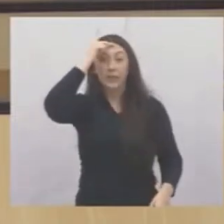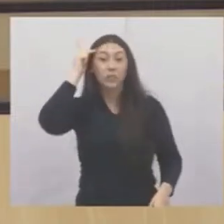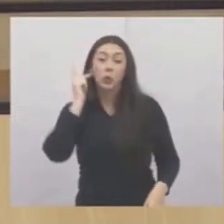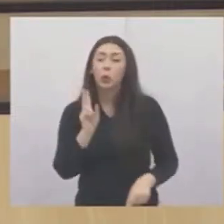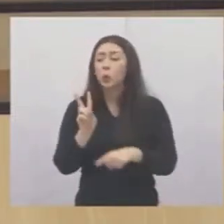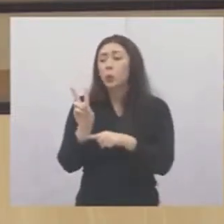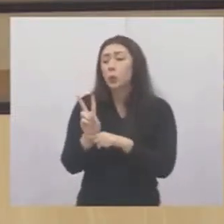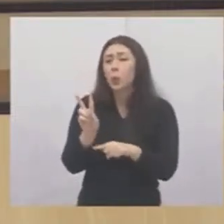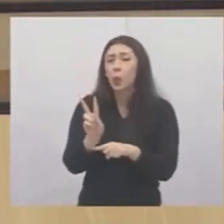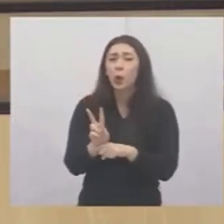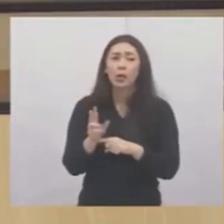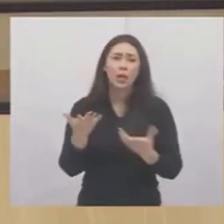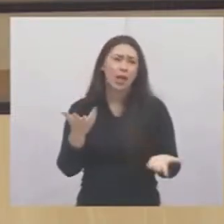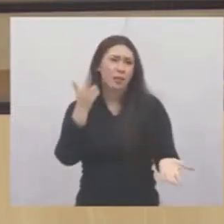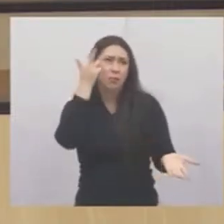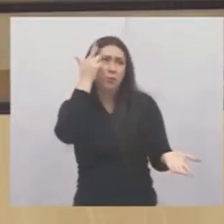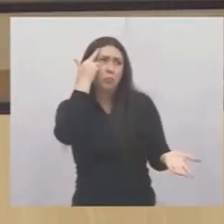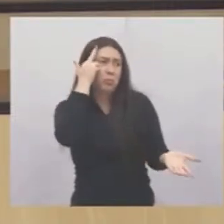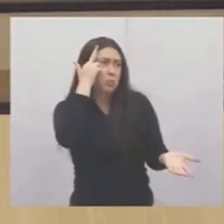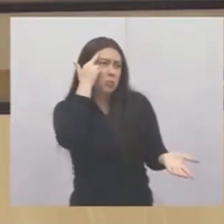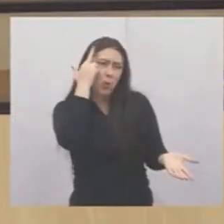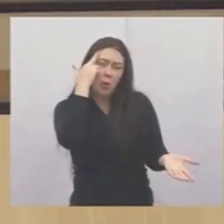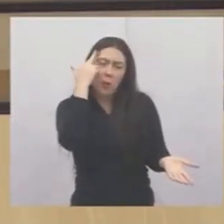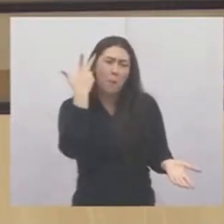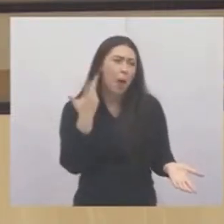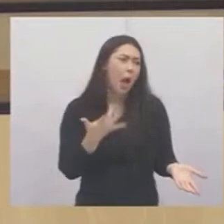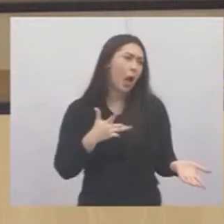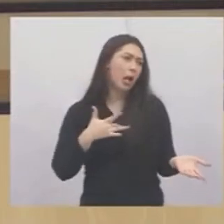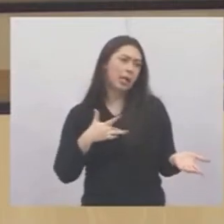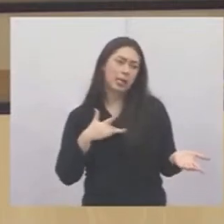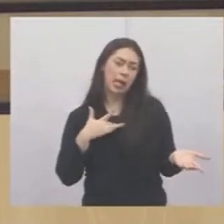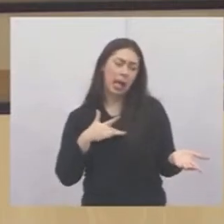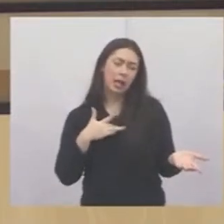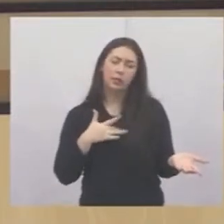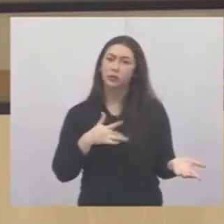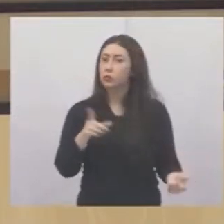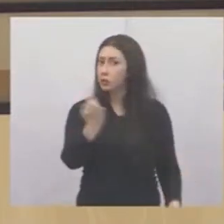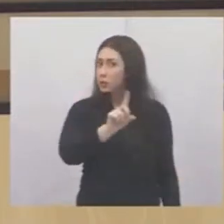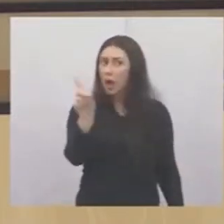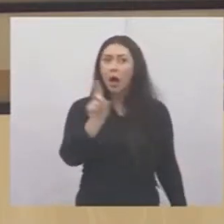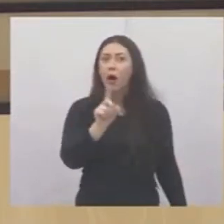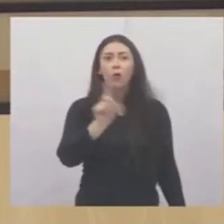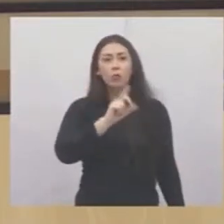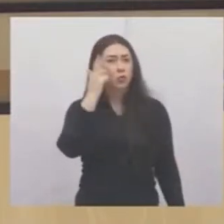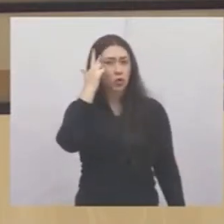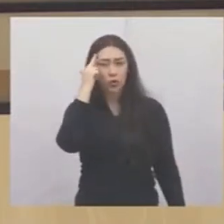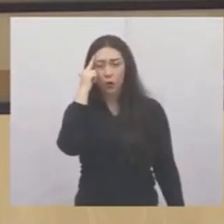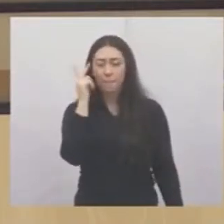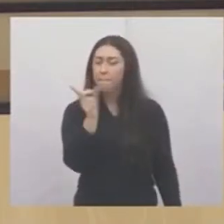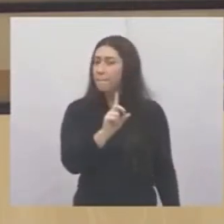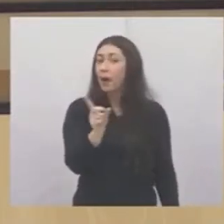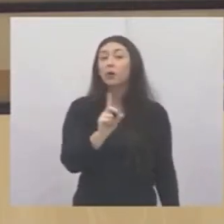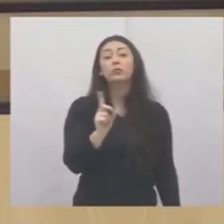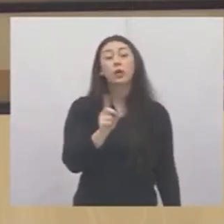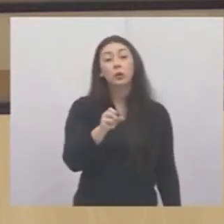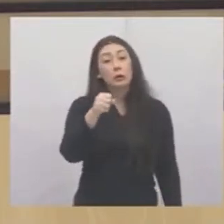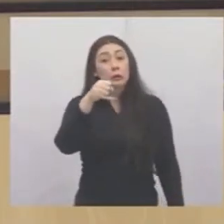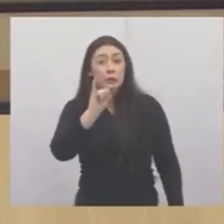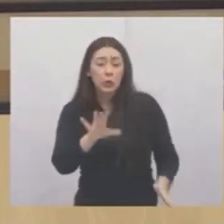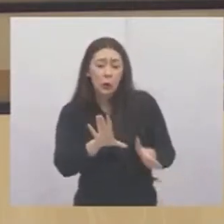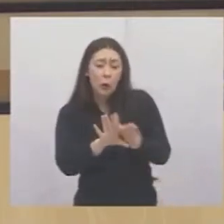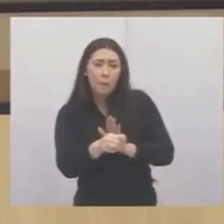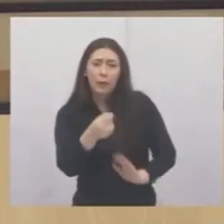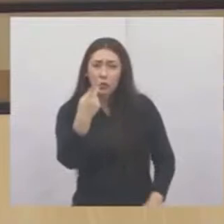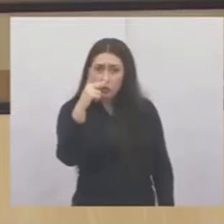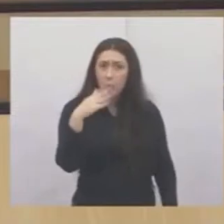crimes, que fala que é um crime normal, é um crime leve. Isso aí é normal enquanto não é na casa da pessoa. Porque se fosse na